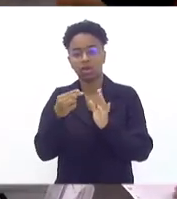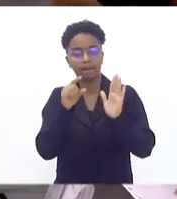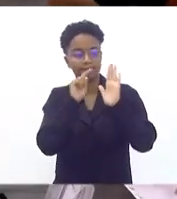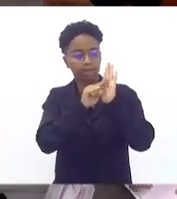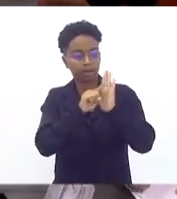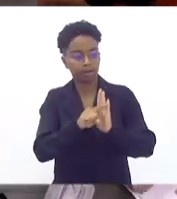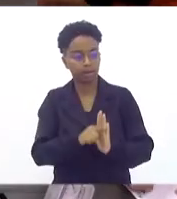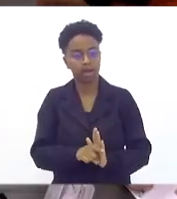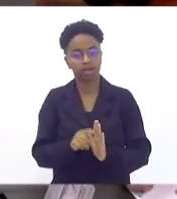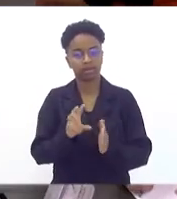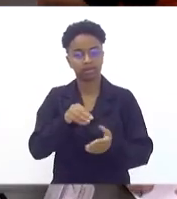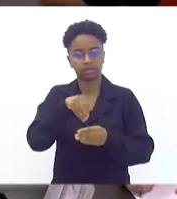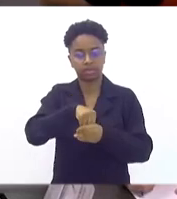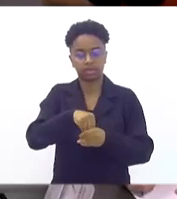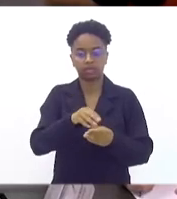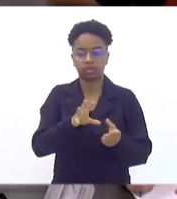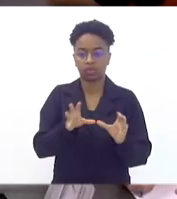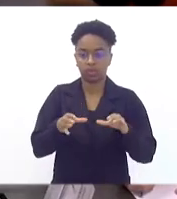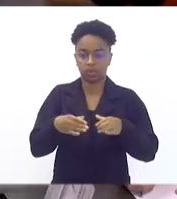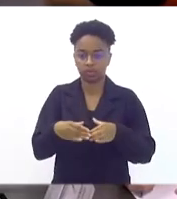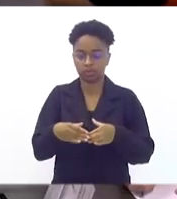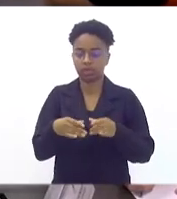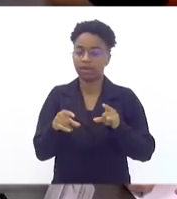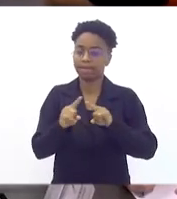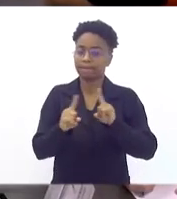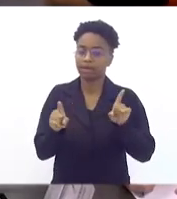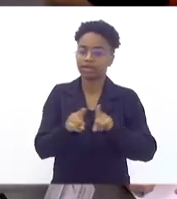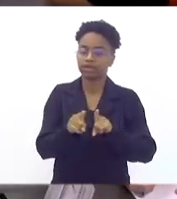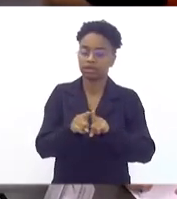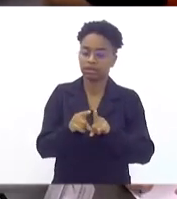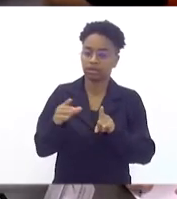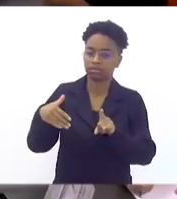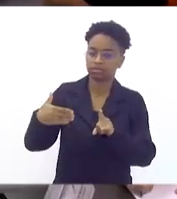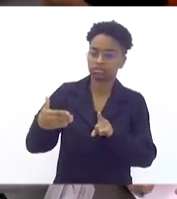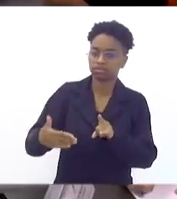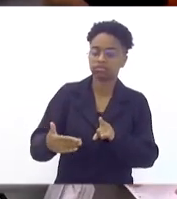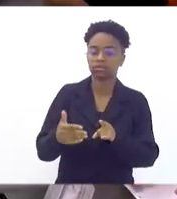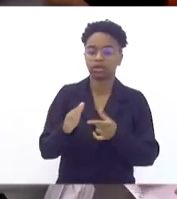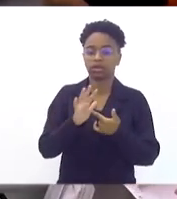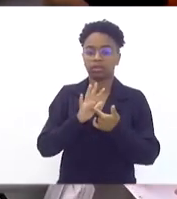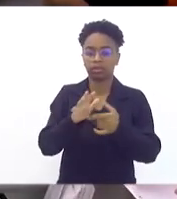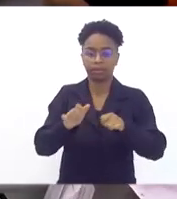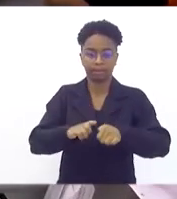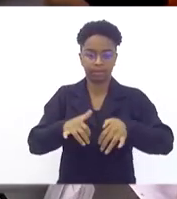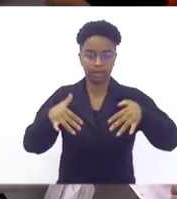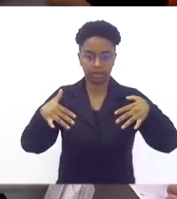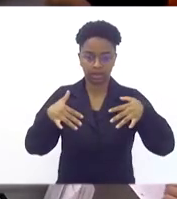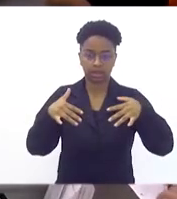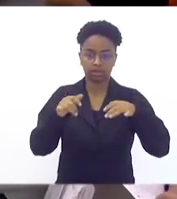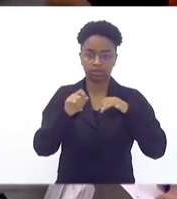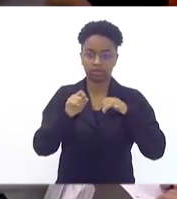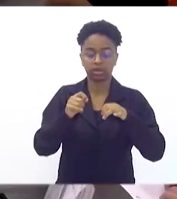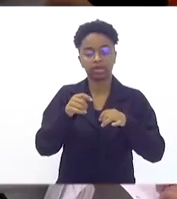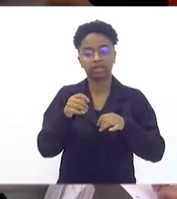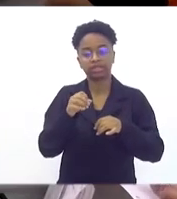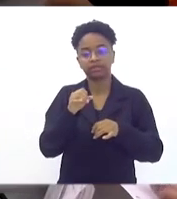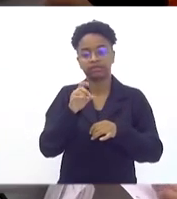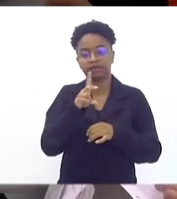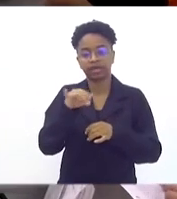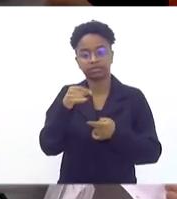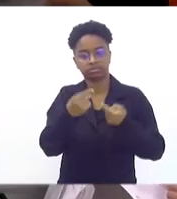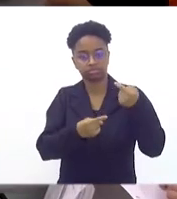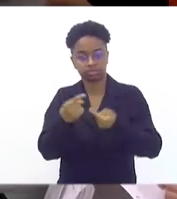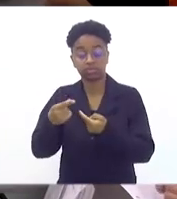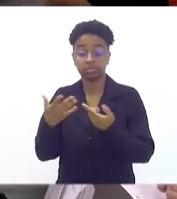indagações no âmbito da comissão a Sabatina como por consequência levar ao plenário soberano da Assembleia que aprova o nome portanto